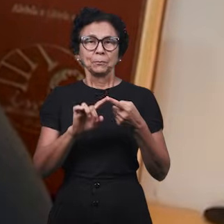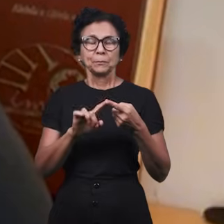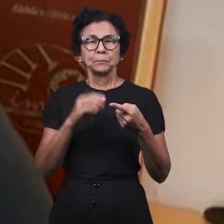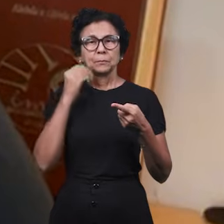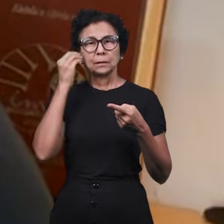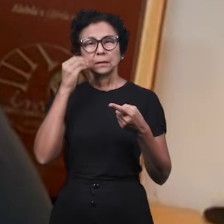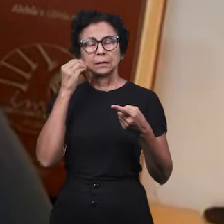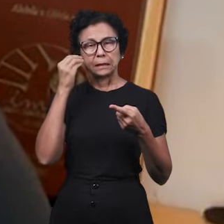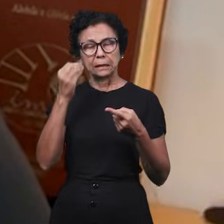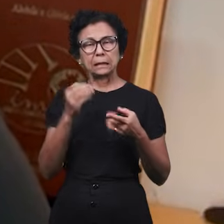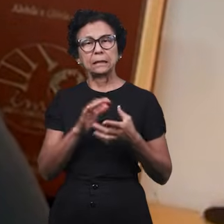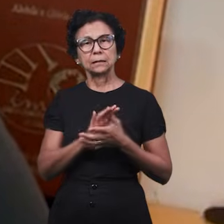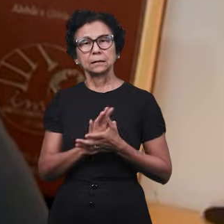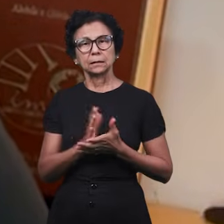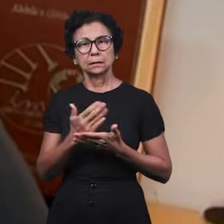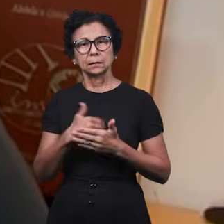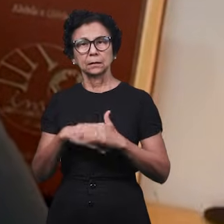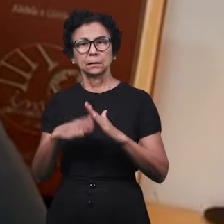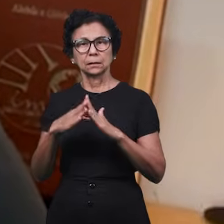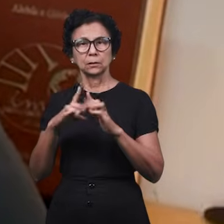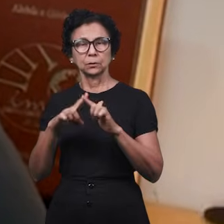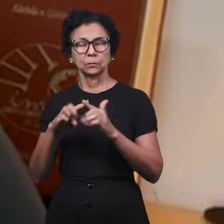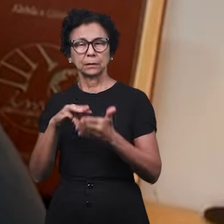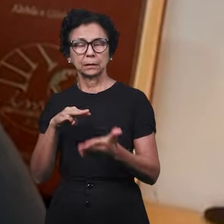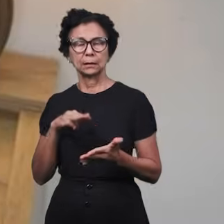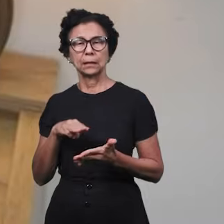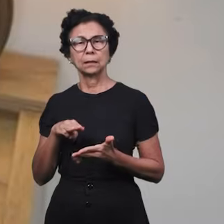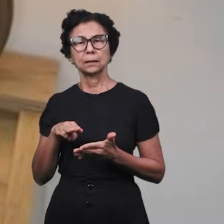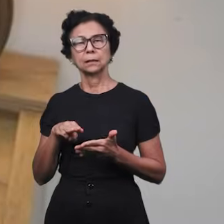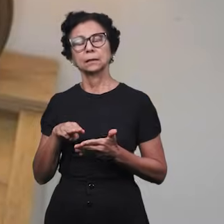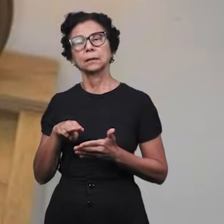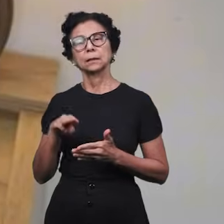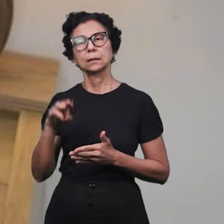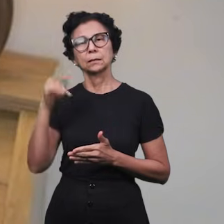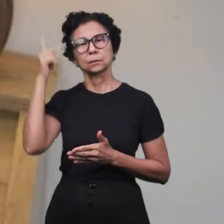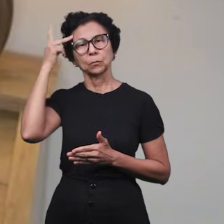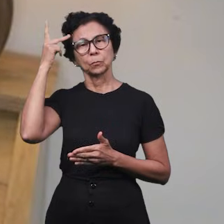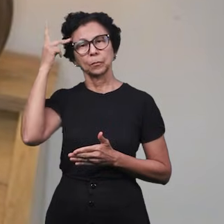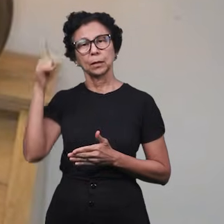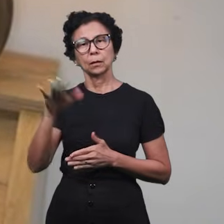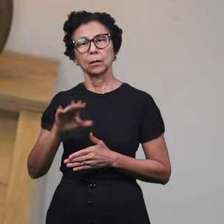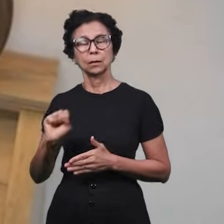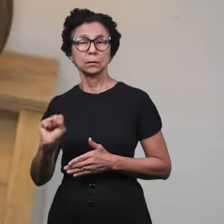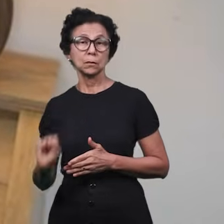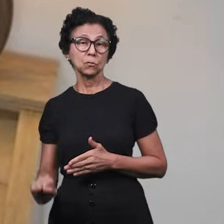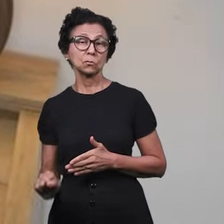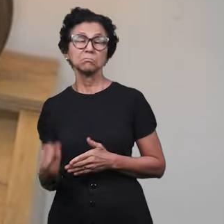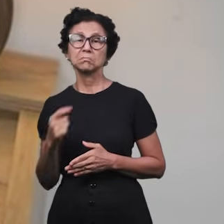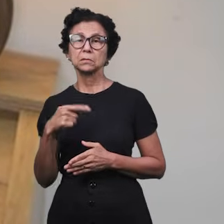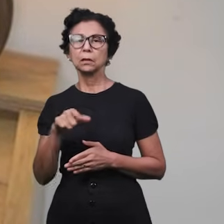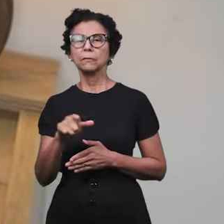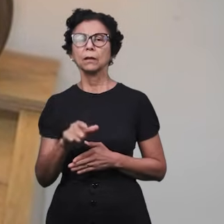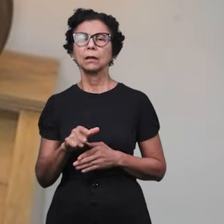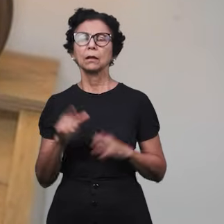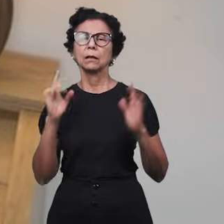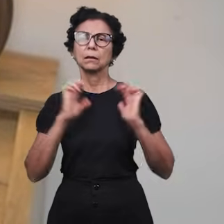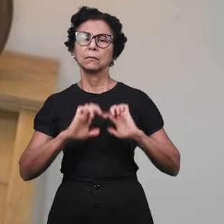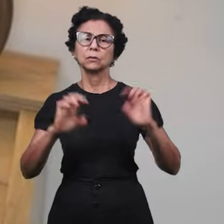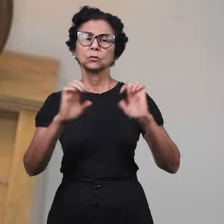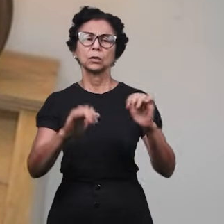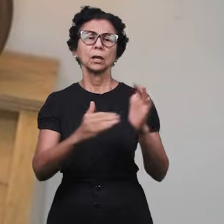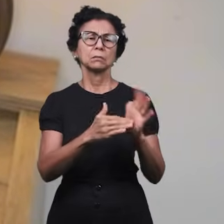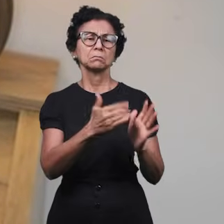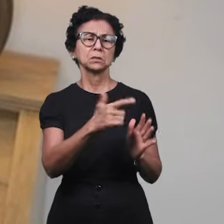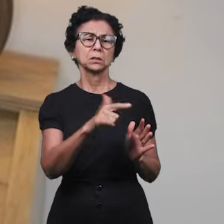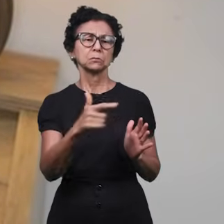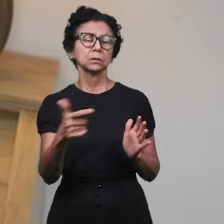vem aqui de uma das nossas igrejas da área sul de São Paulo, e nós estávamos ali fazendo um Evangelho Sem Fronteiras, porque estava